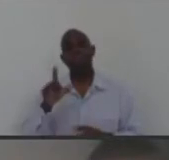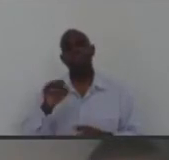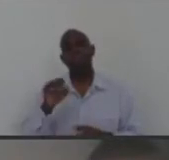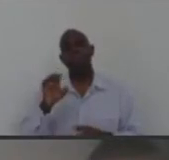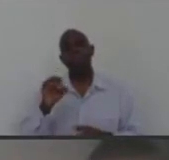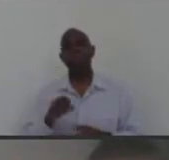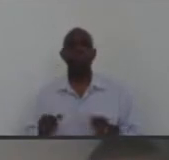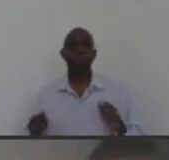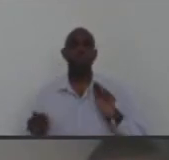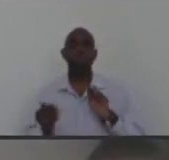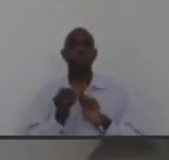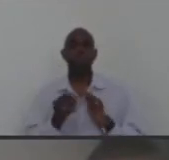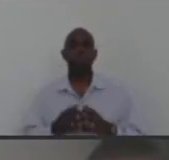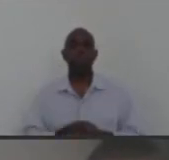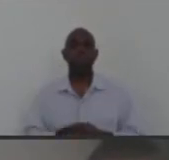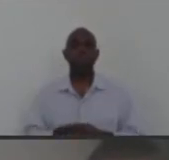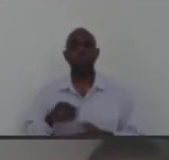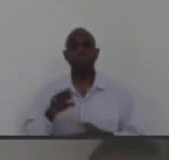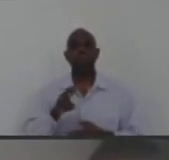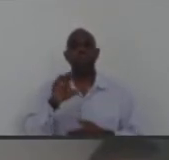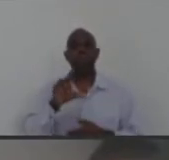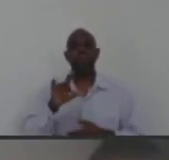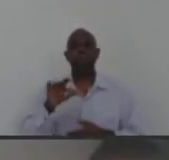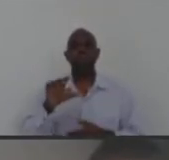Favorável. Vereador Ulisses Gomes.